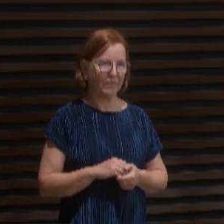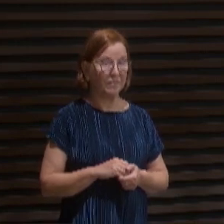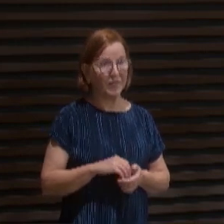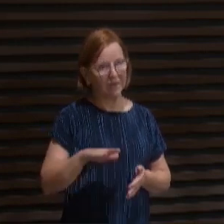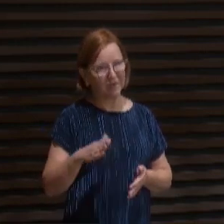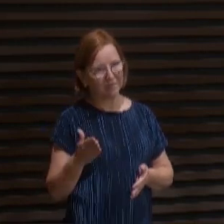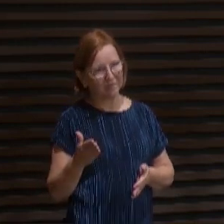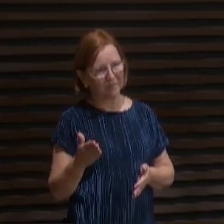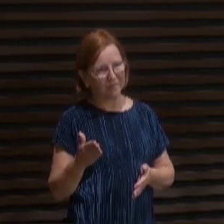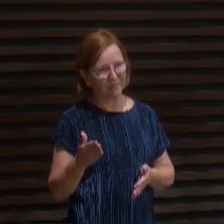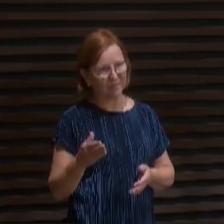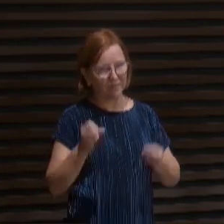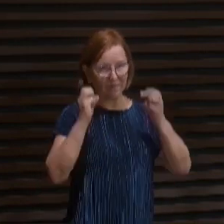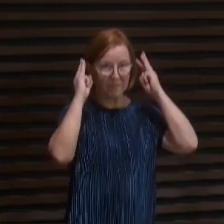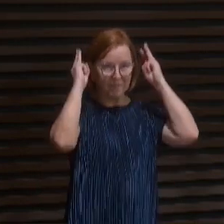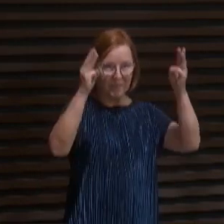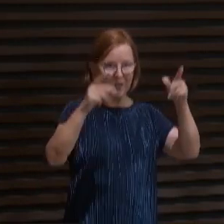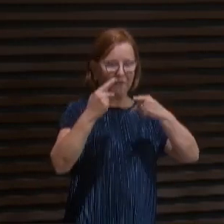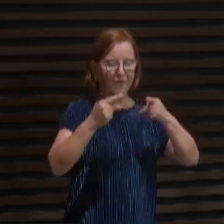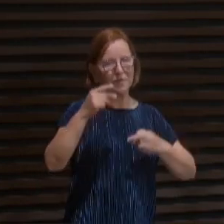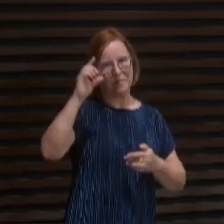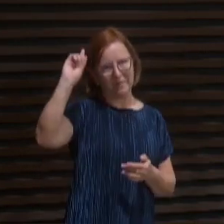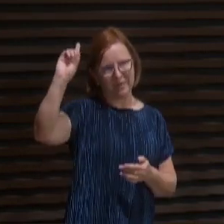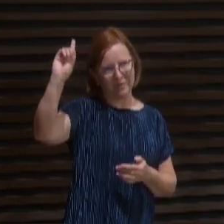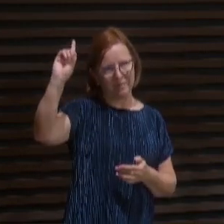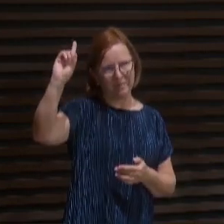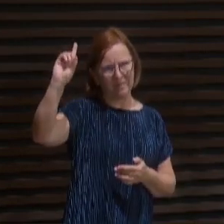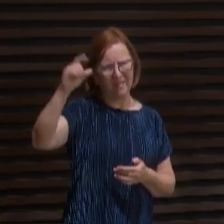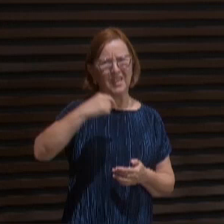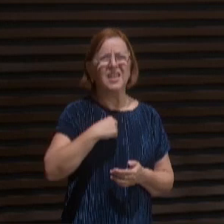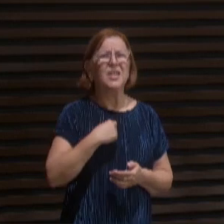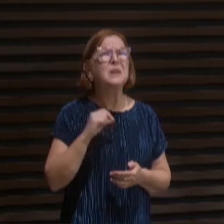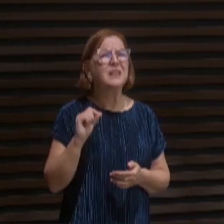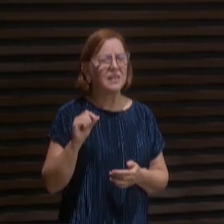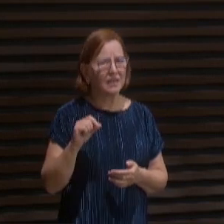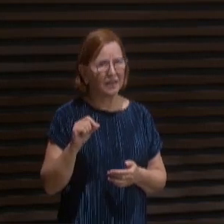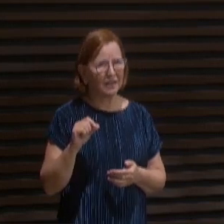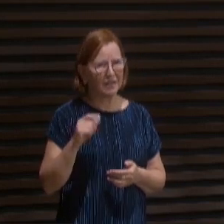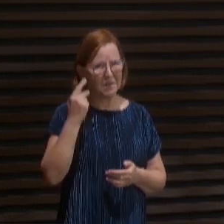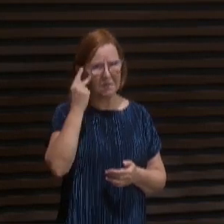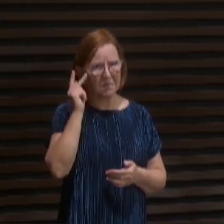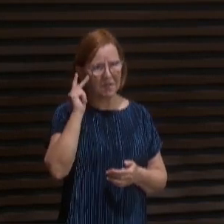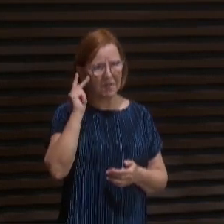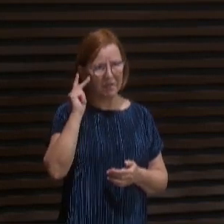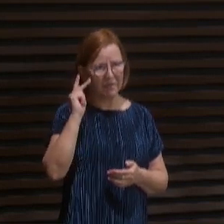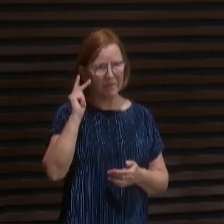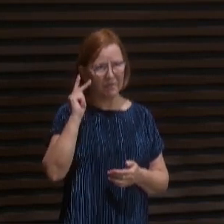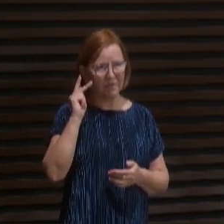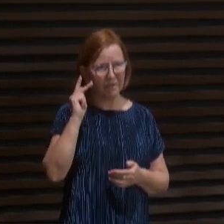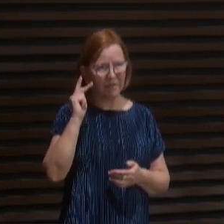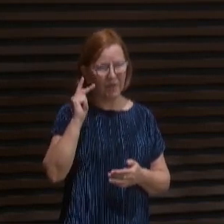Então disse Moisés a Deus: quem sou eu para ir a